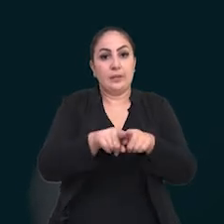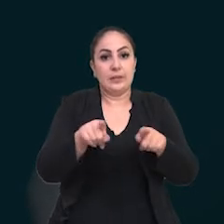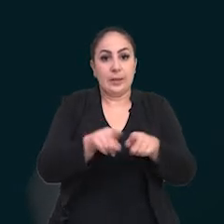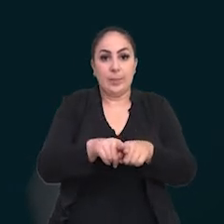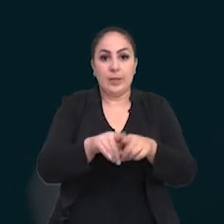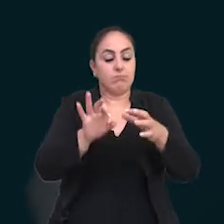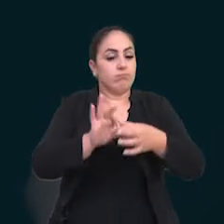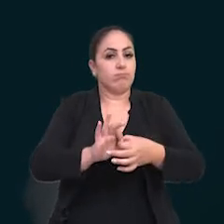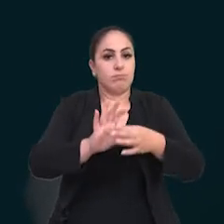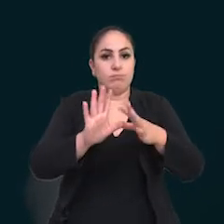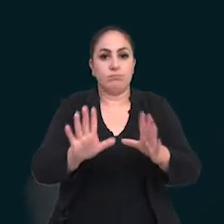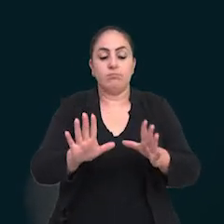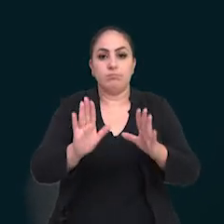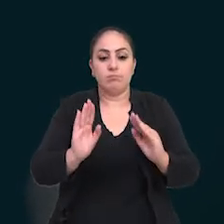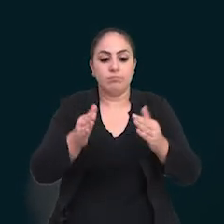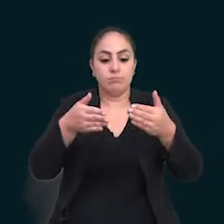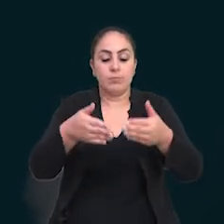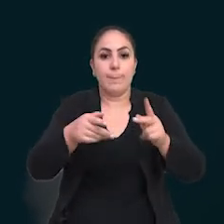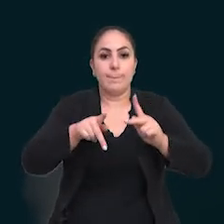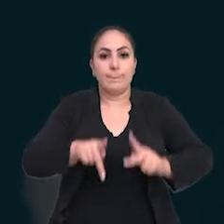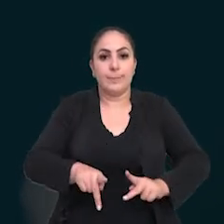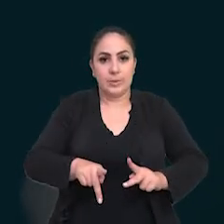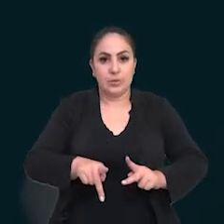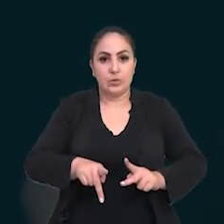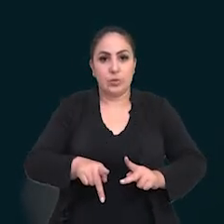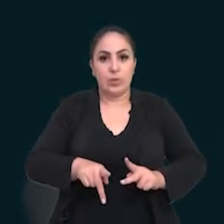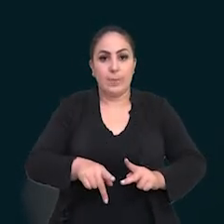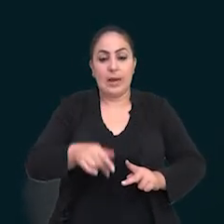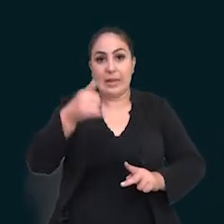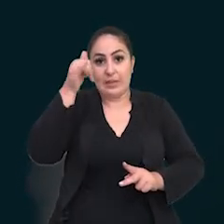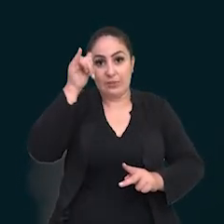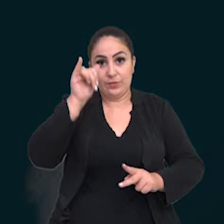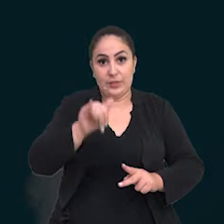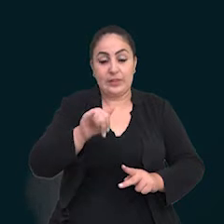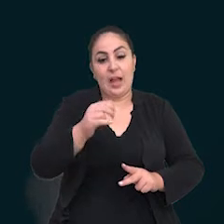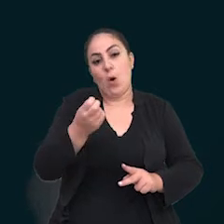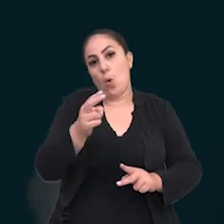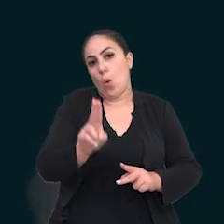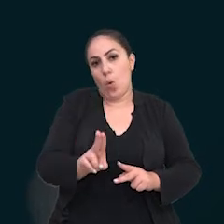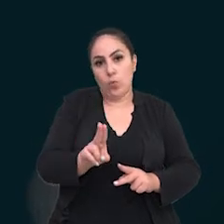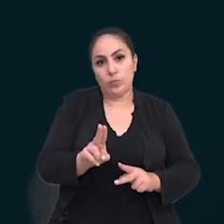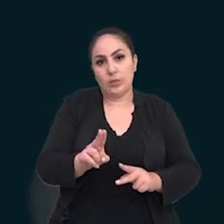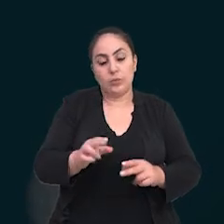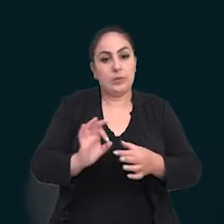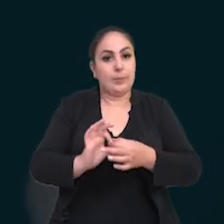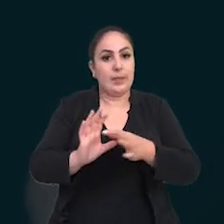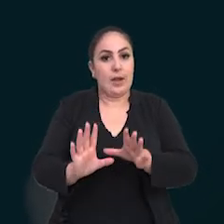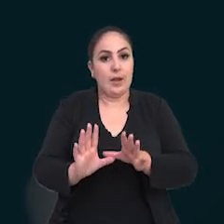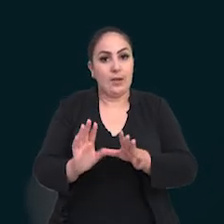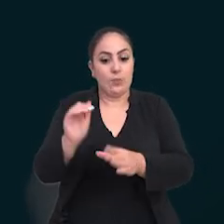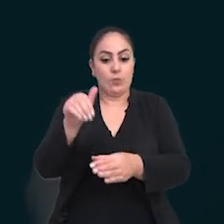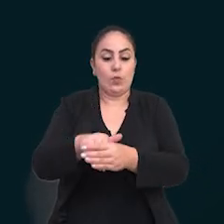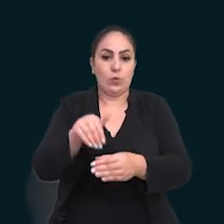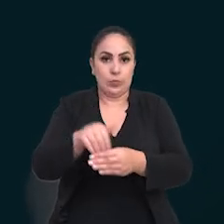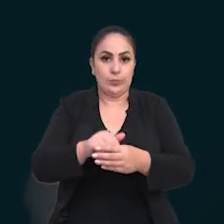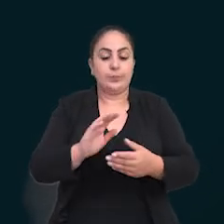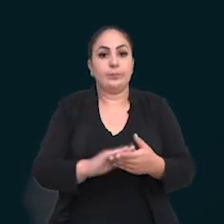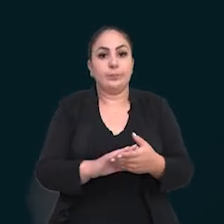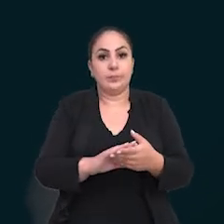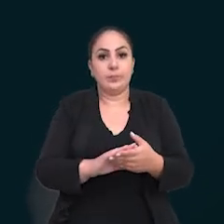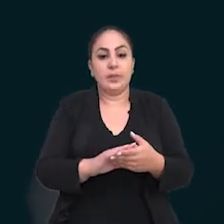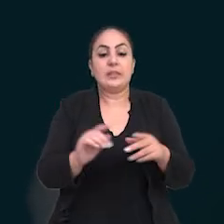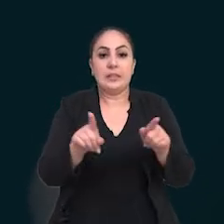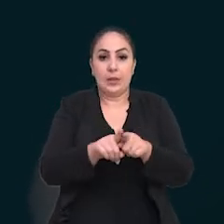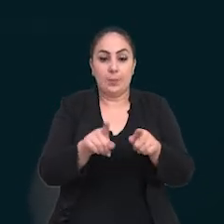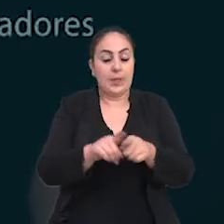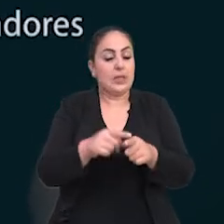E também não é permitida a concentração de eleitores para impedir ou fraudar o exercício do voto.